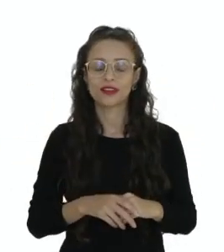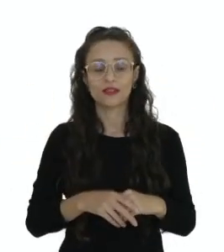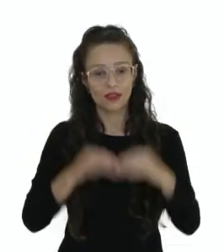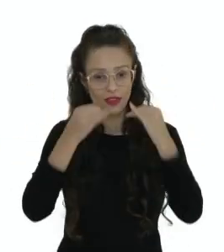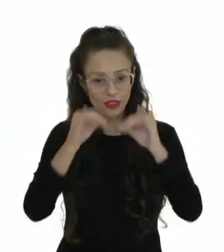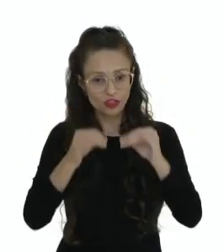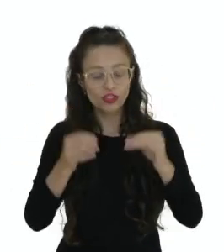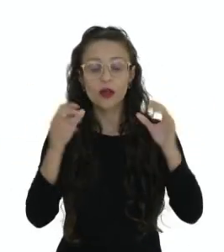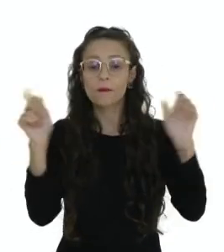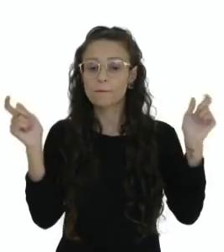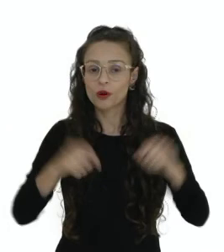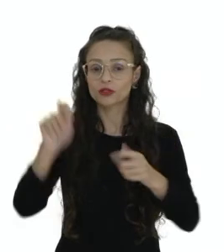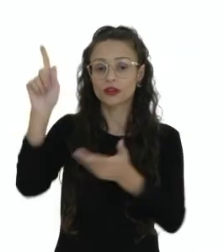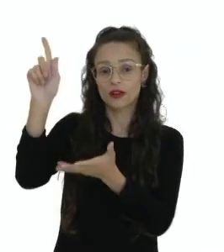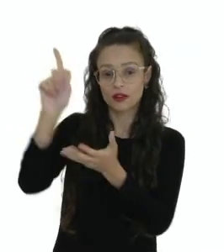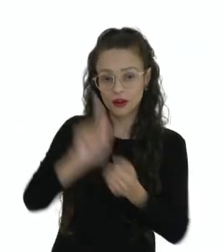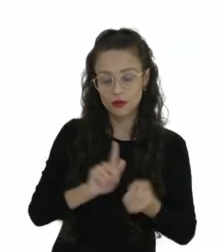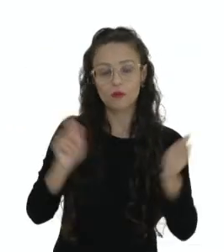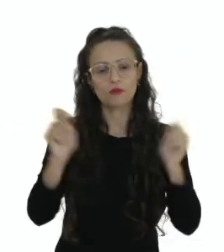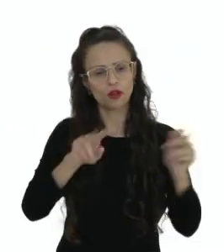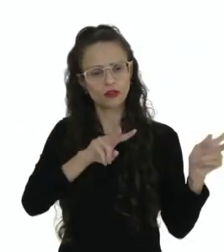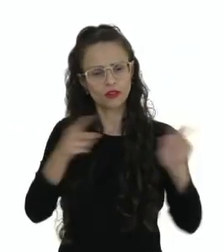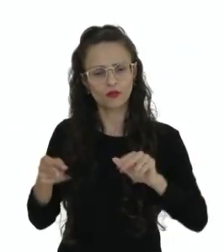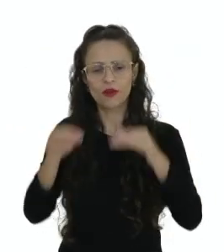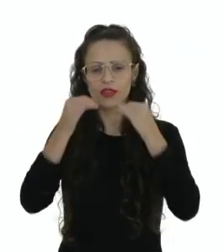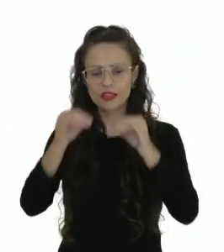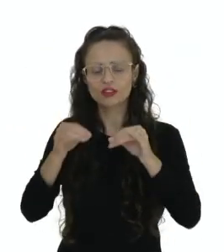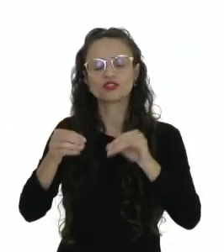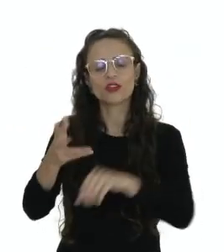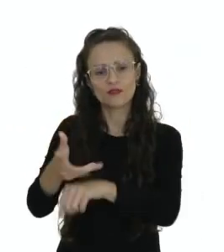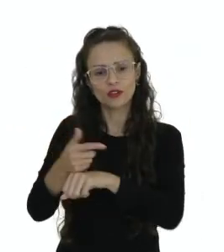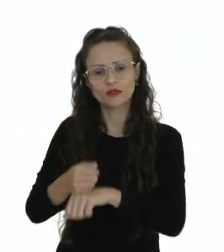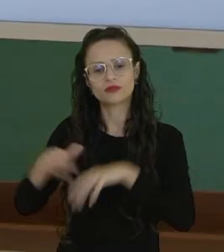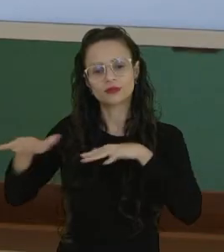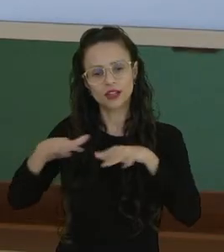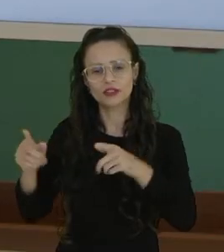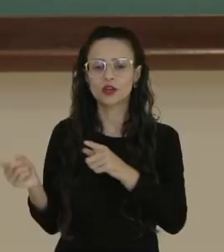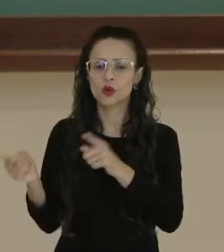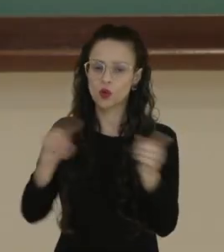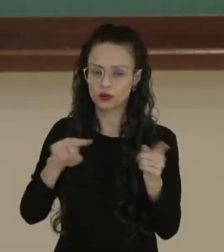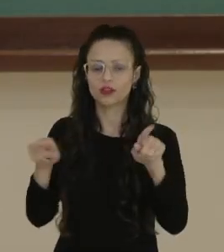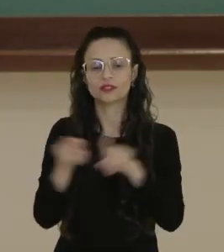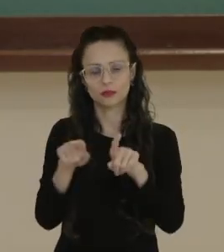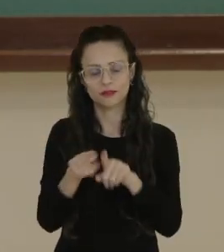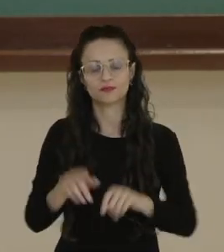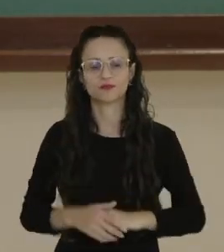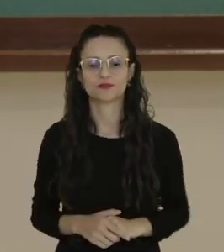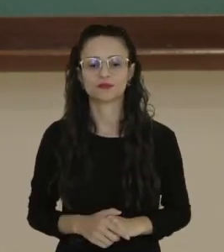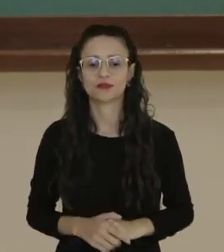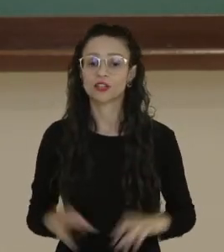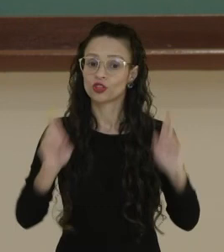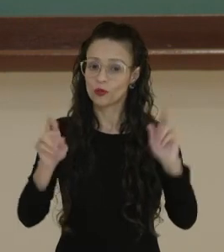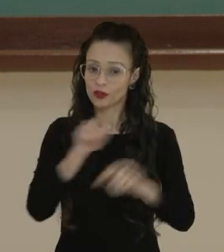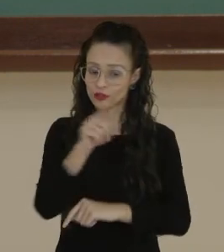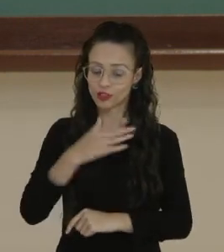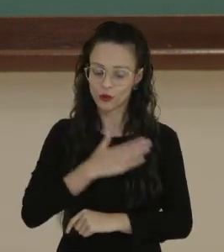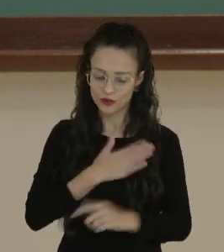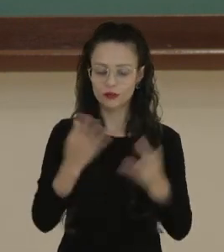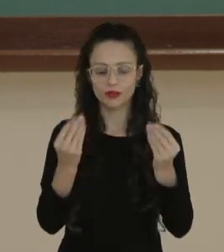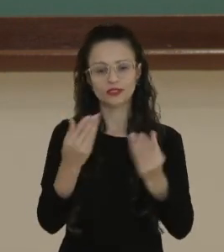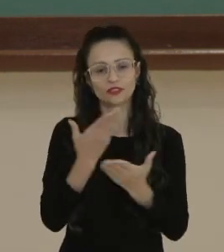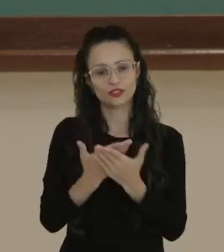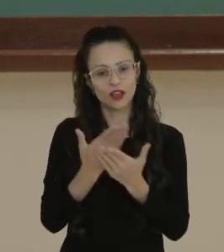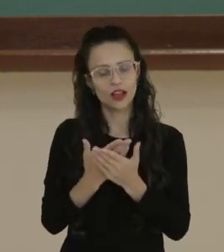potencial gravitacional pode se transformar em energia cinética e vice-versa. Eu espero que vocês tenham gostado bastante dessa